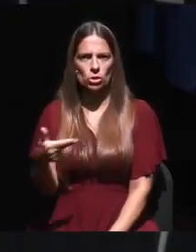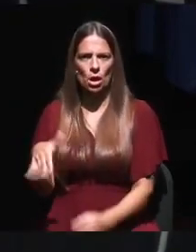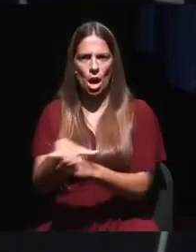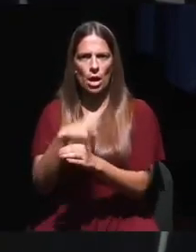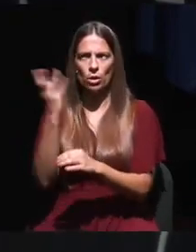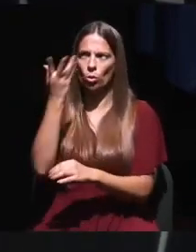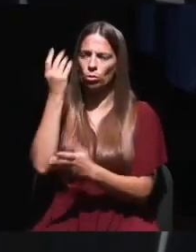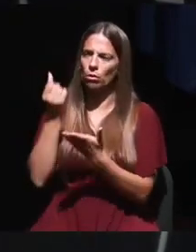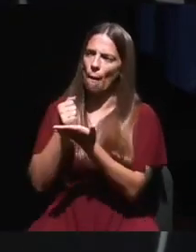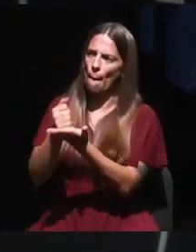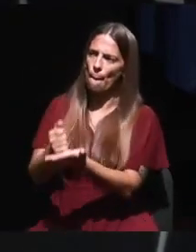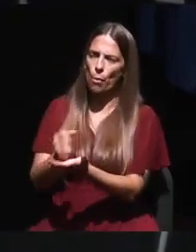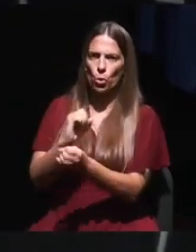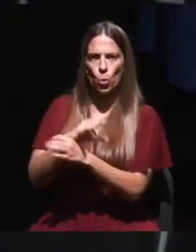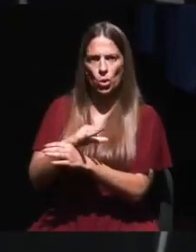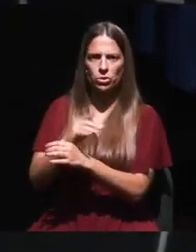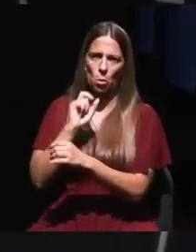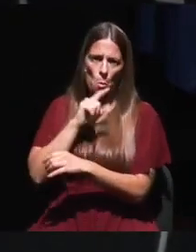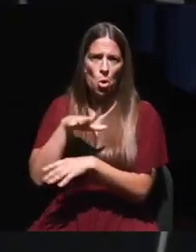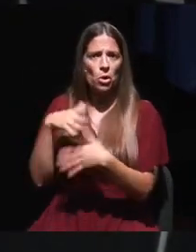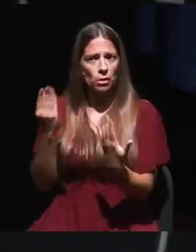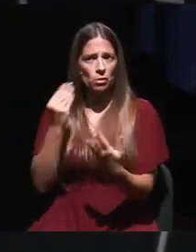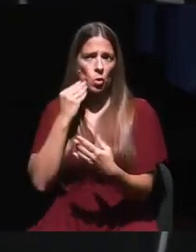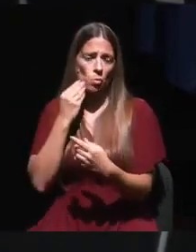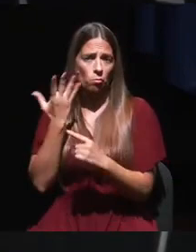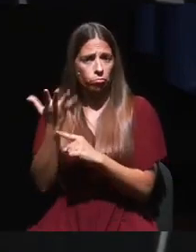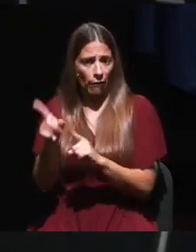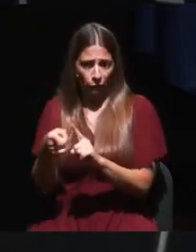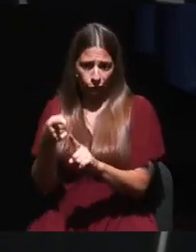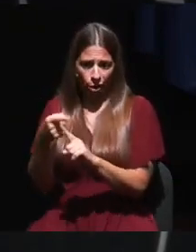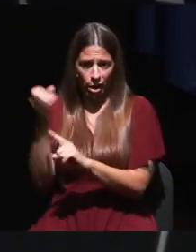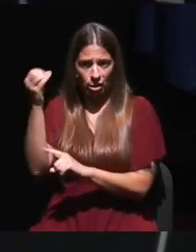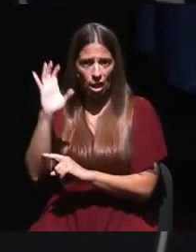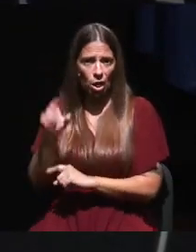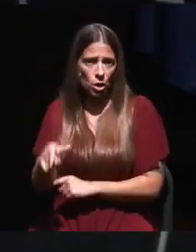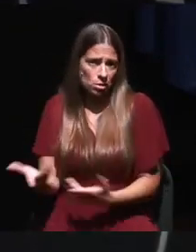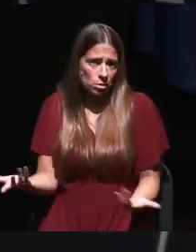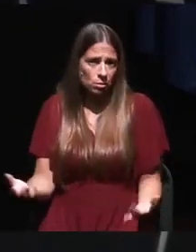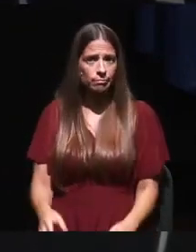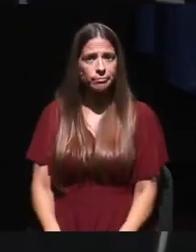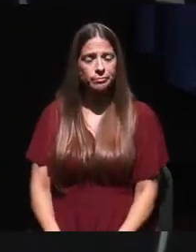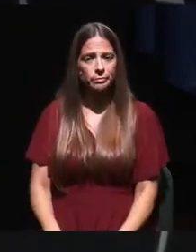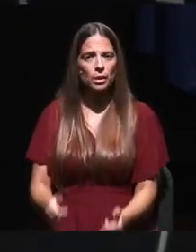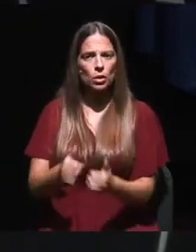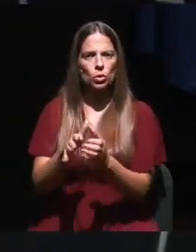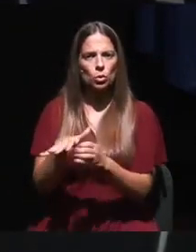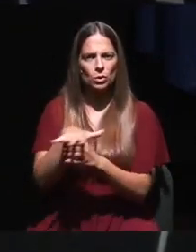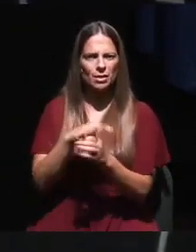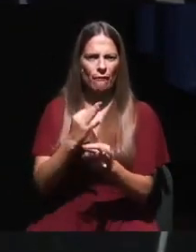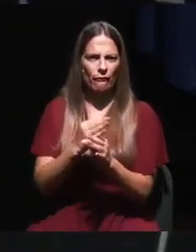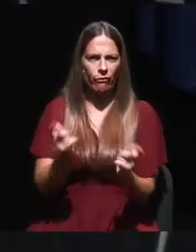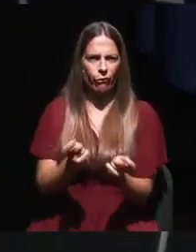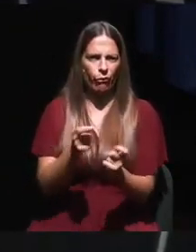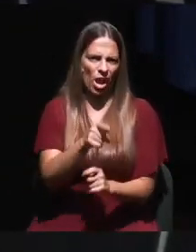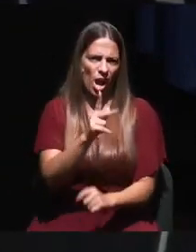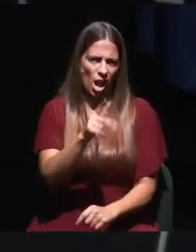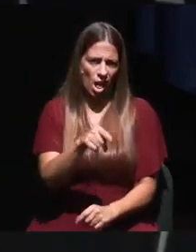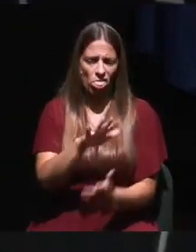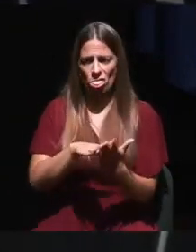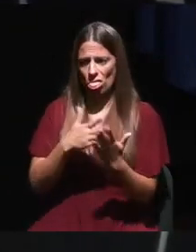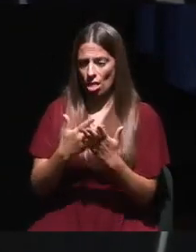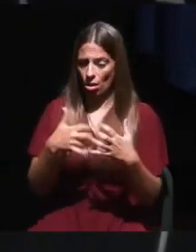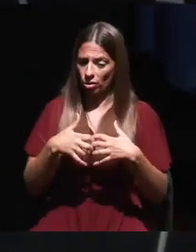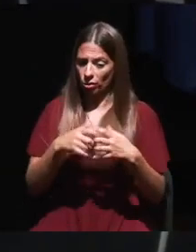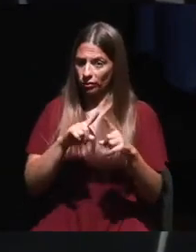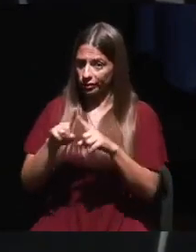apoiando artistas ou festivais mais locais ou a Feira da Luz? Além disso, todo o processo relacionado com o Festival Calorama levanta várias questões, como